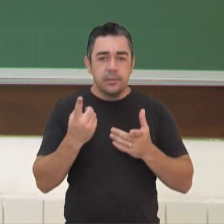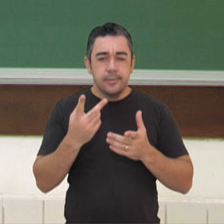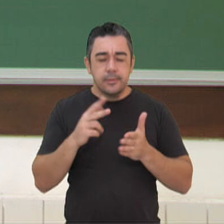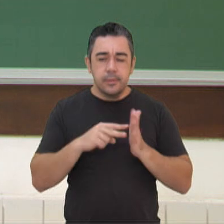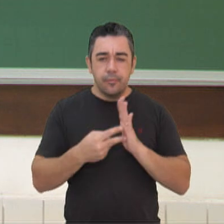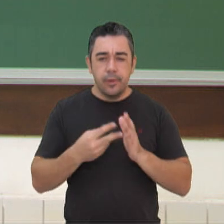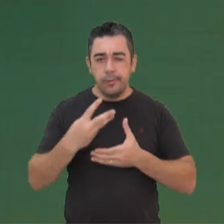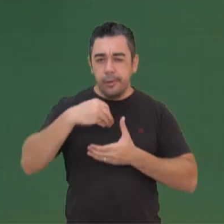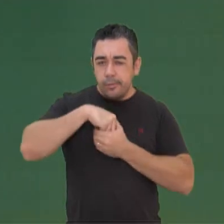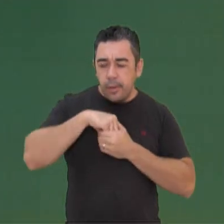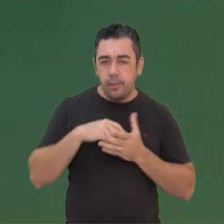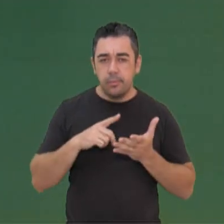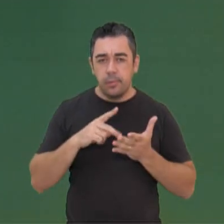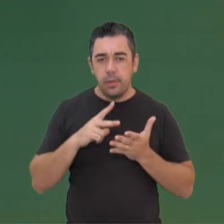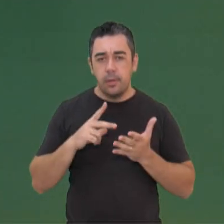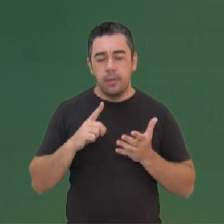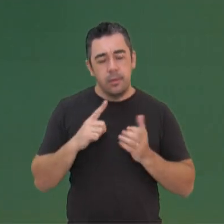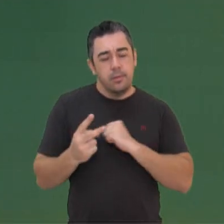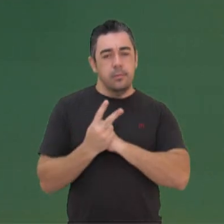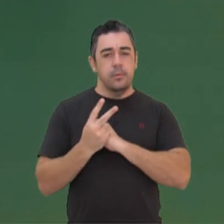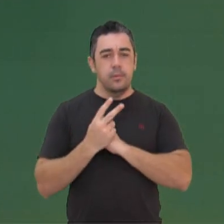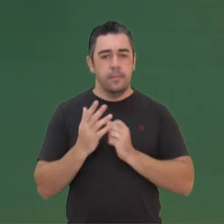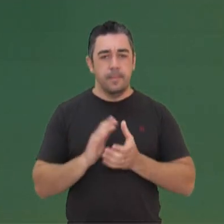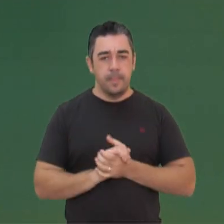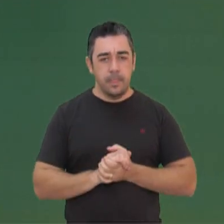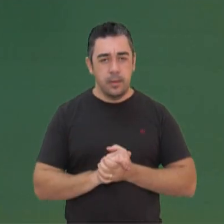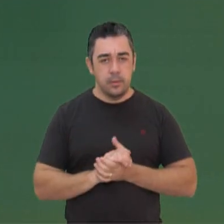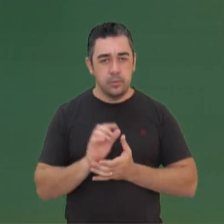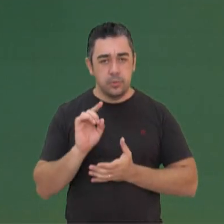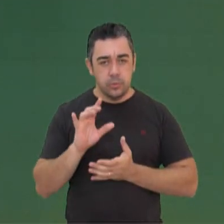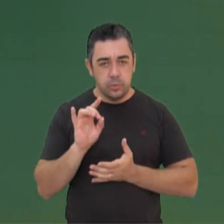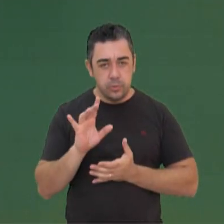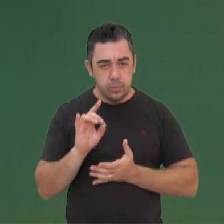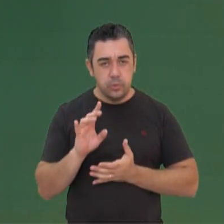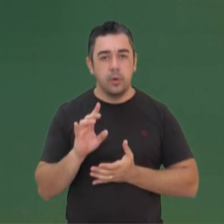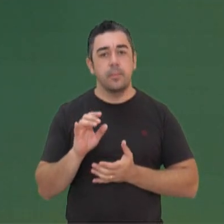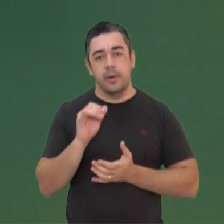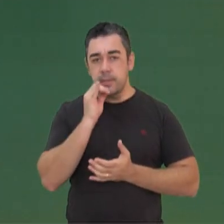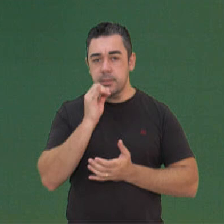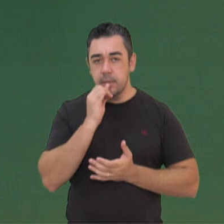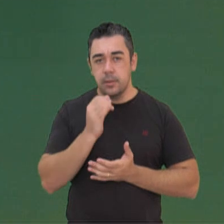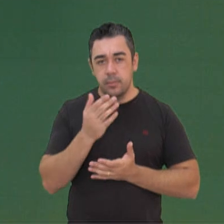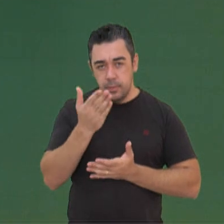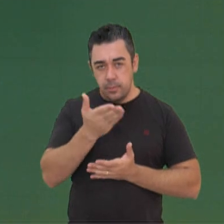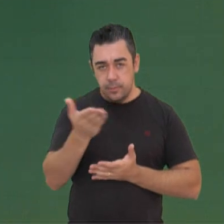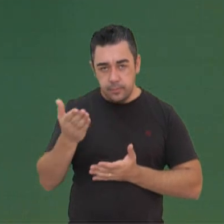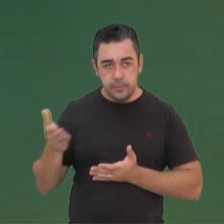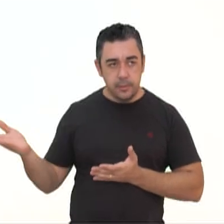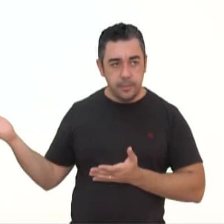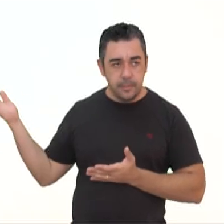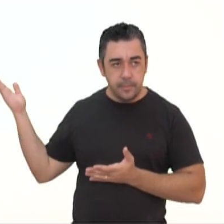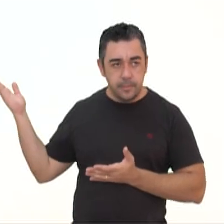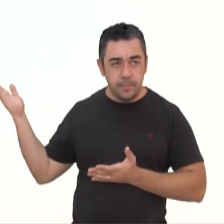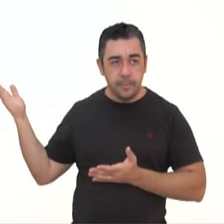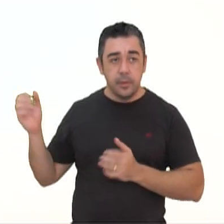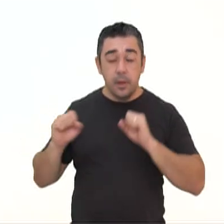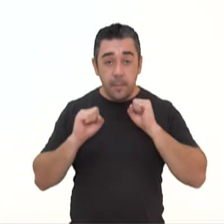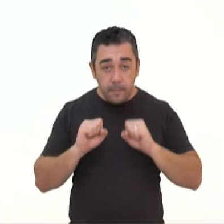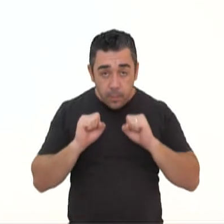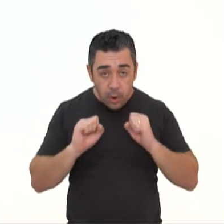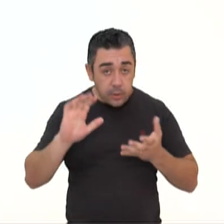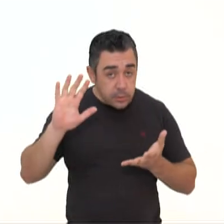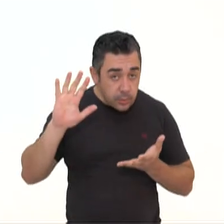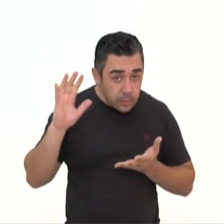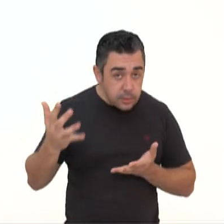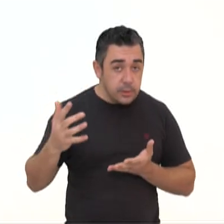você, né? Então, aqui, só para ratificar aqui para vocês, potencial é algo que pode